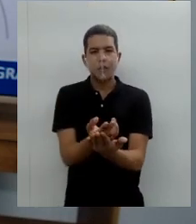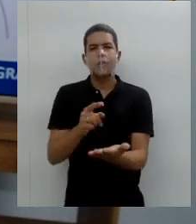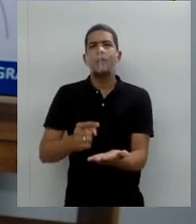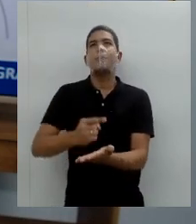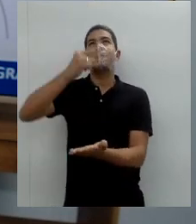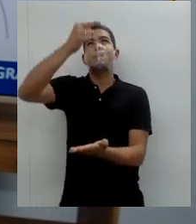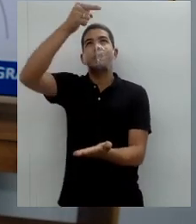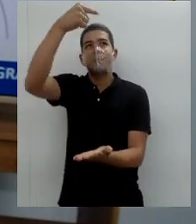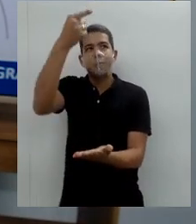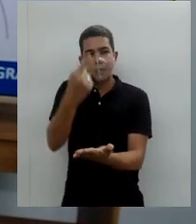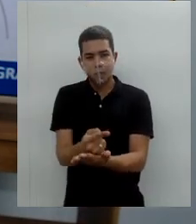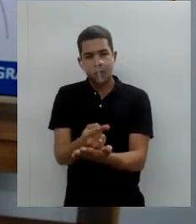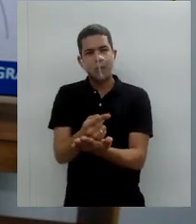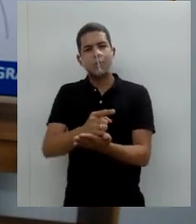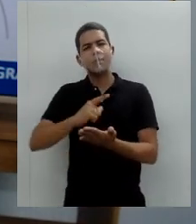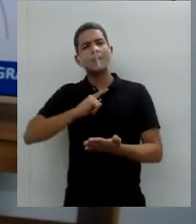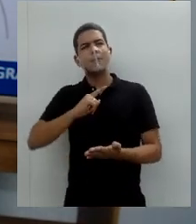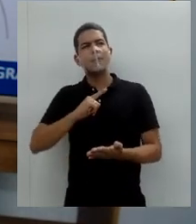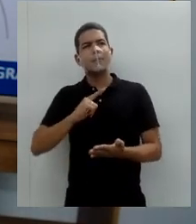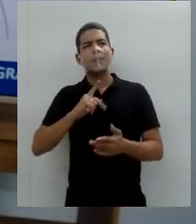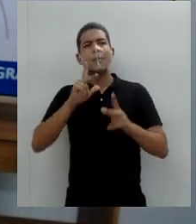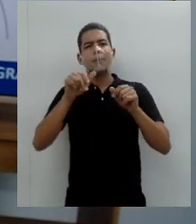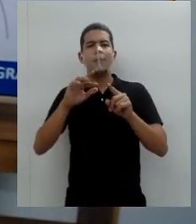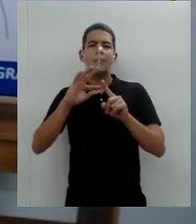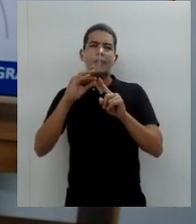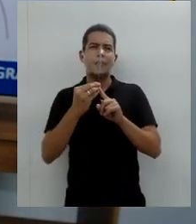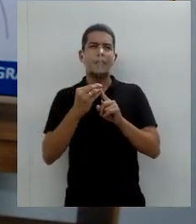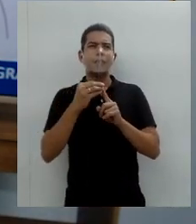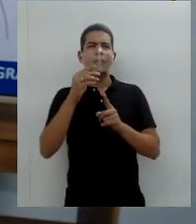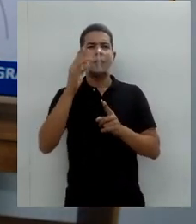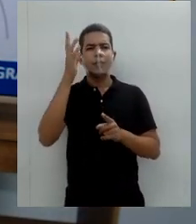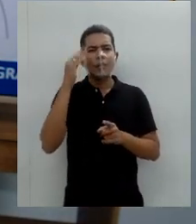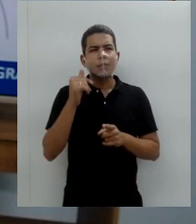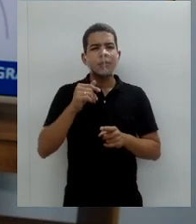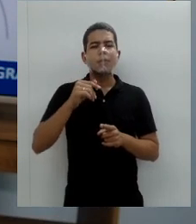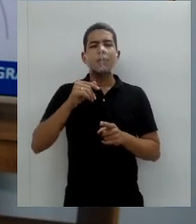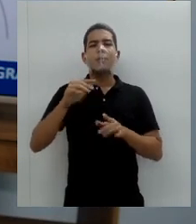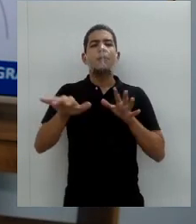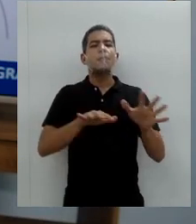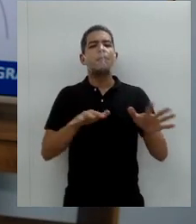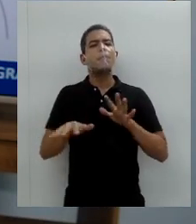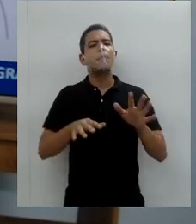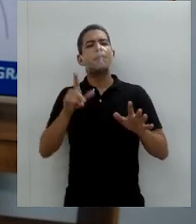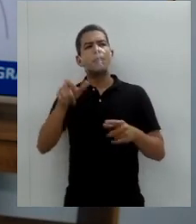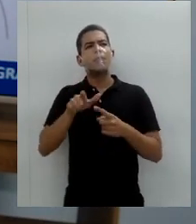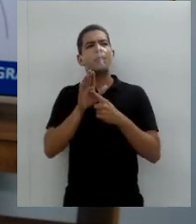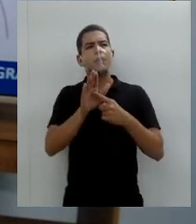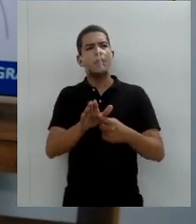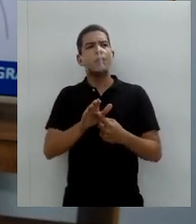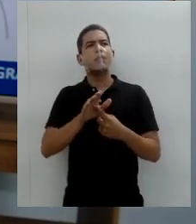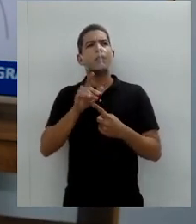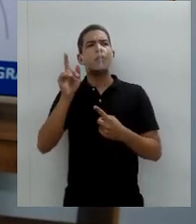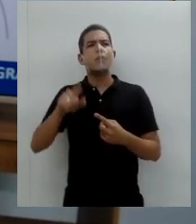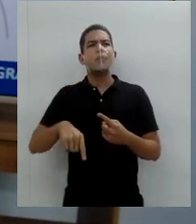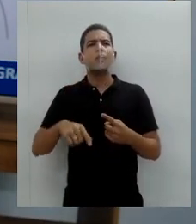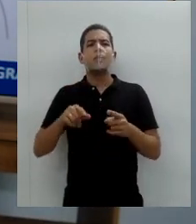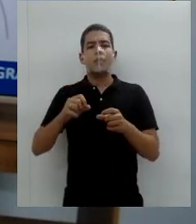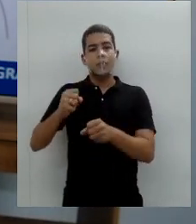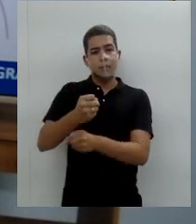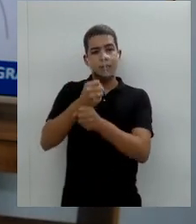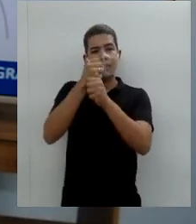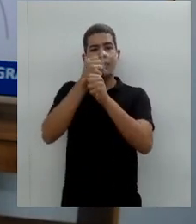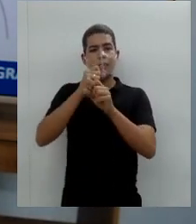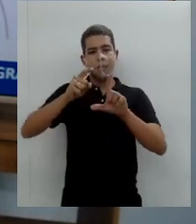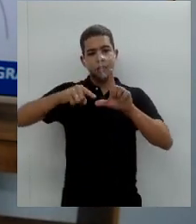e desce para a minha mão. E das aulas de física você sabe que esse movimento é representado também por uma construção de